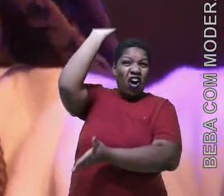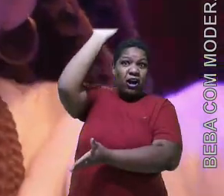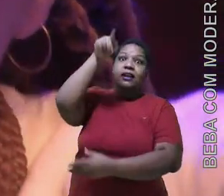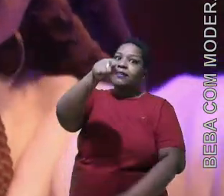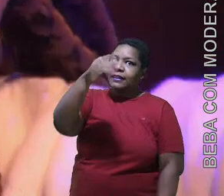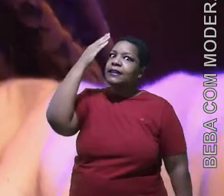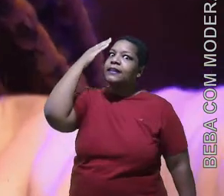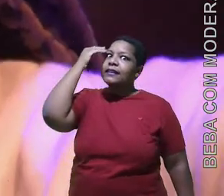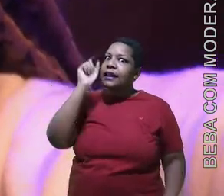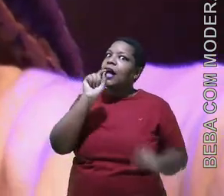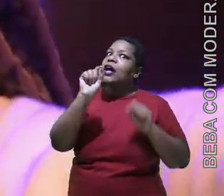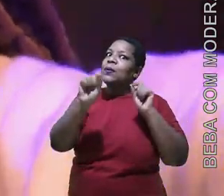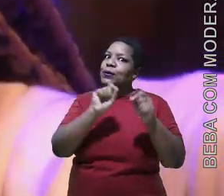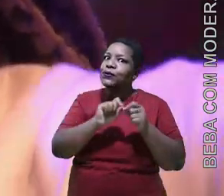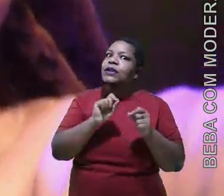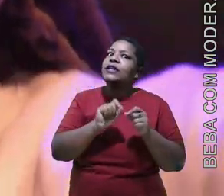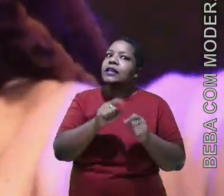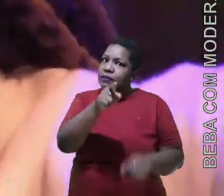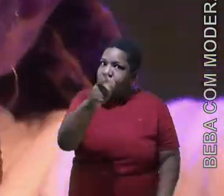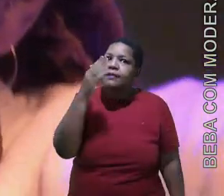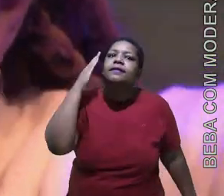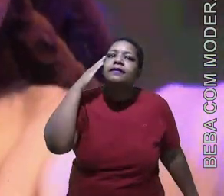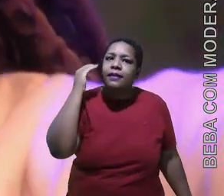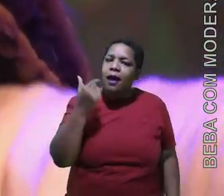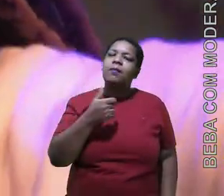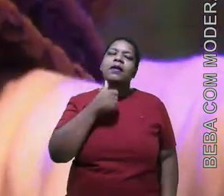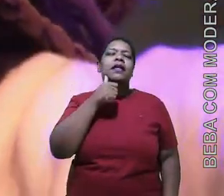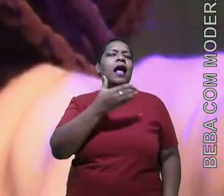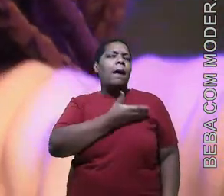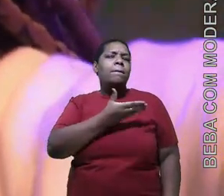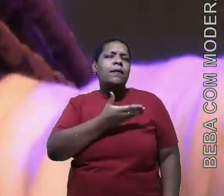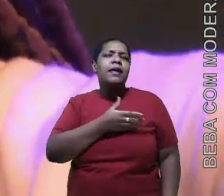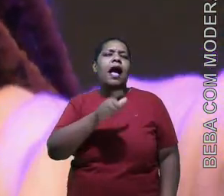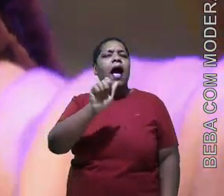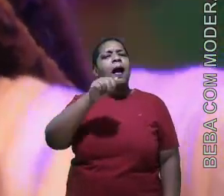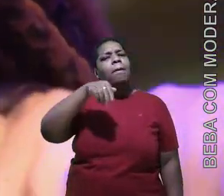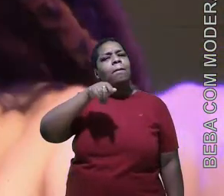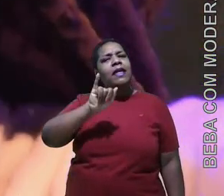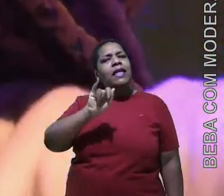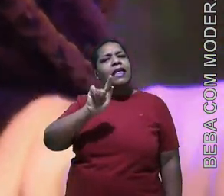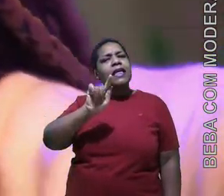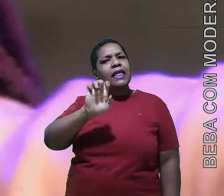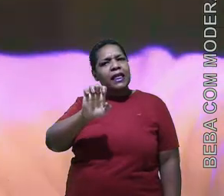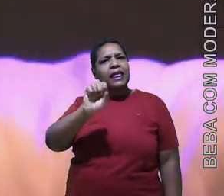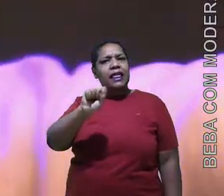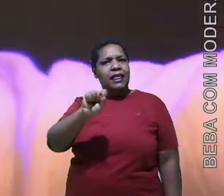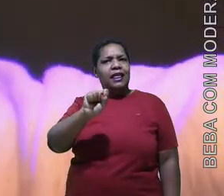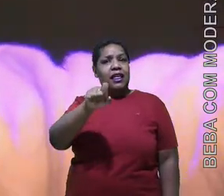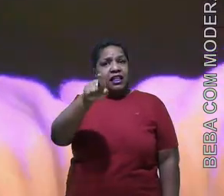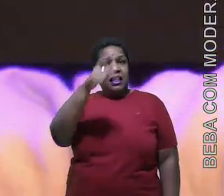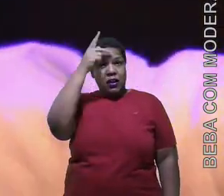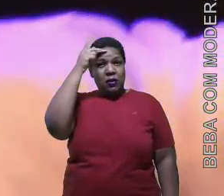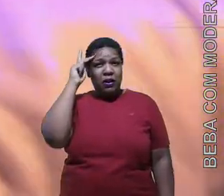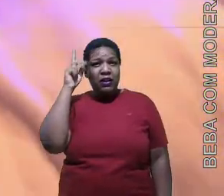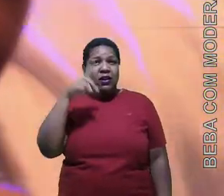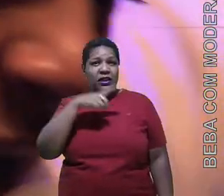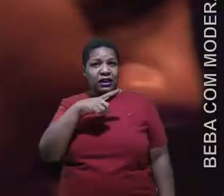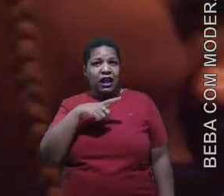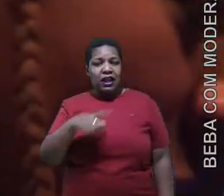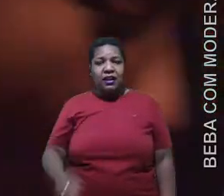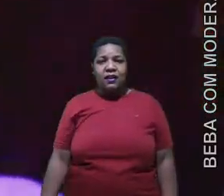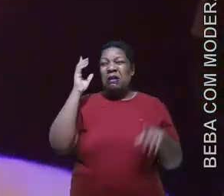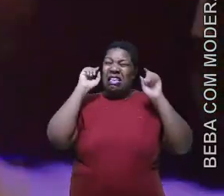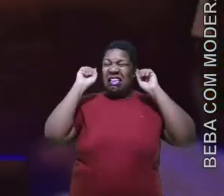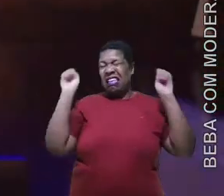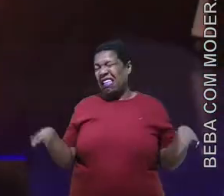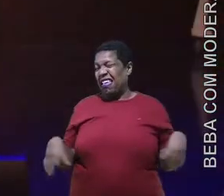sabe o que fazer meu amigo minha amiga minha me esse uma pessoa aí tá acompanhada Life quem é que a gente